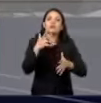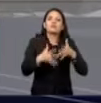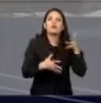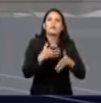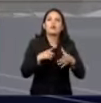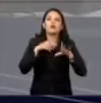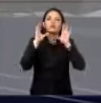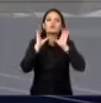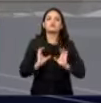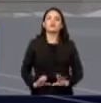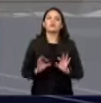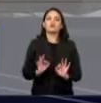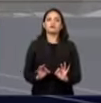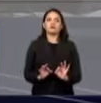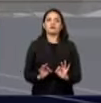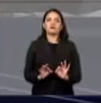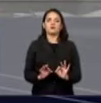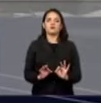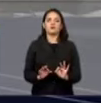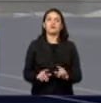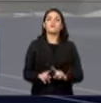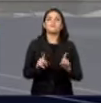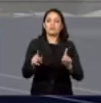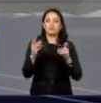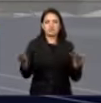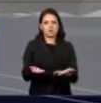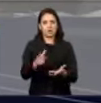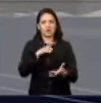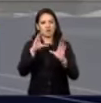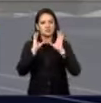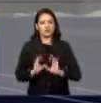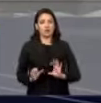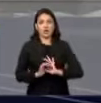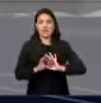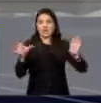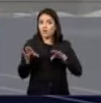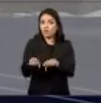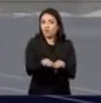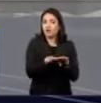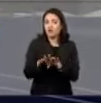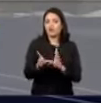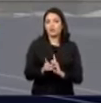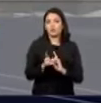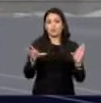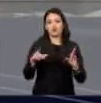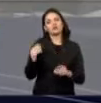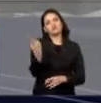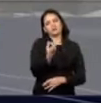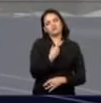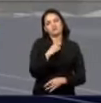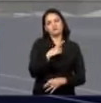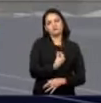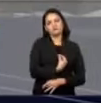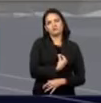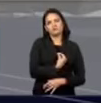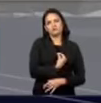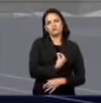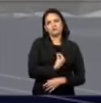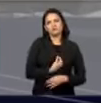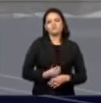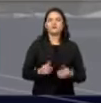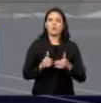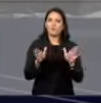função exatamente de uma cidadania livre e democrática que nós acedemos em viver no Estado. Está aberta a